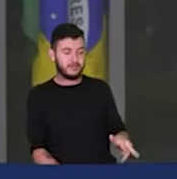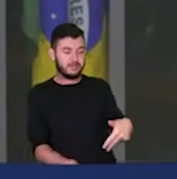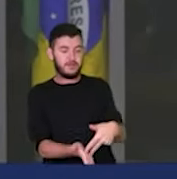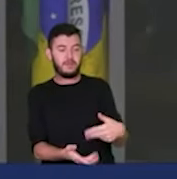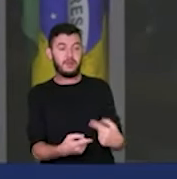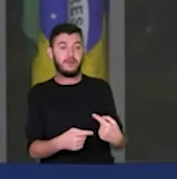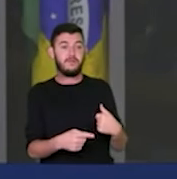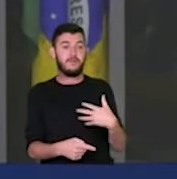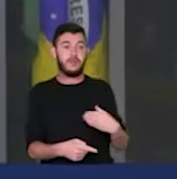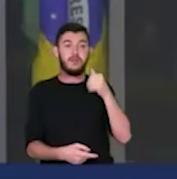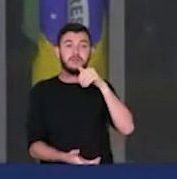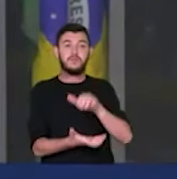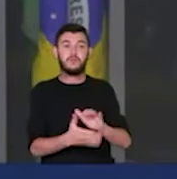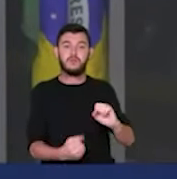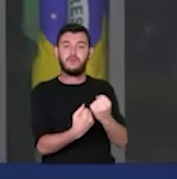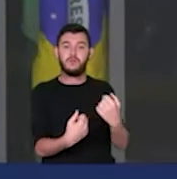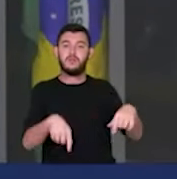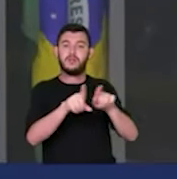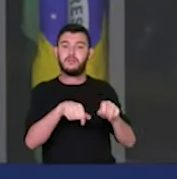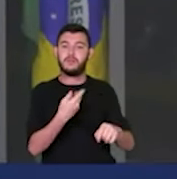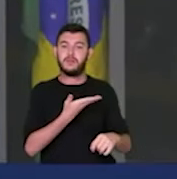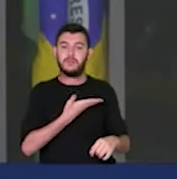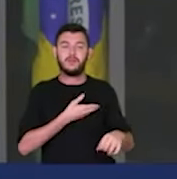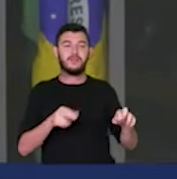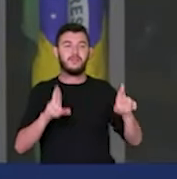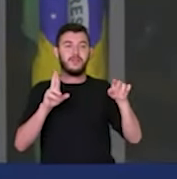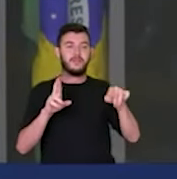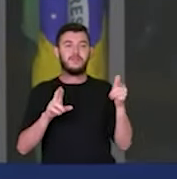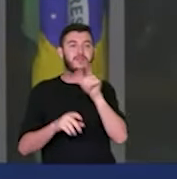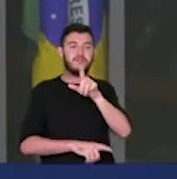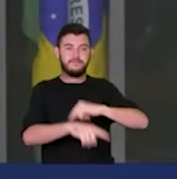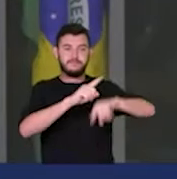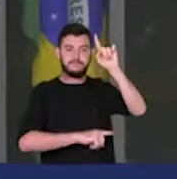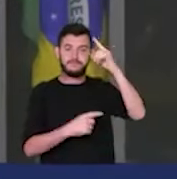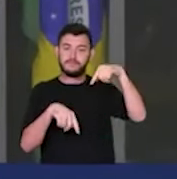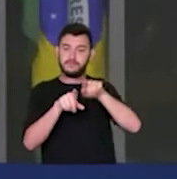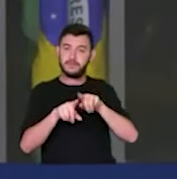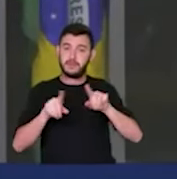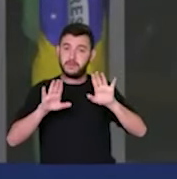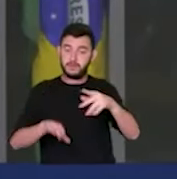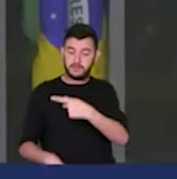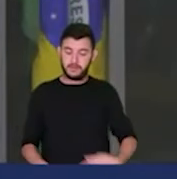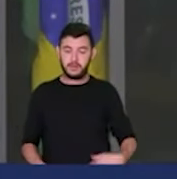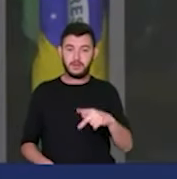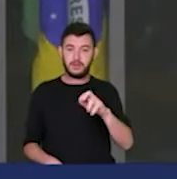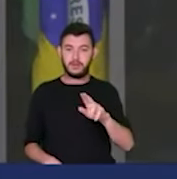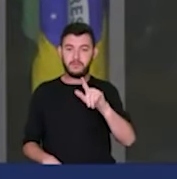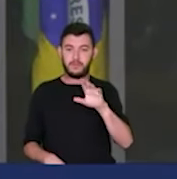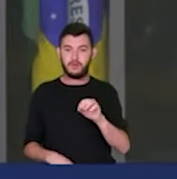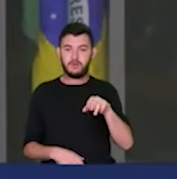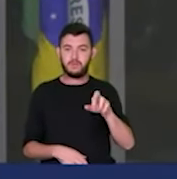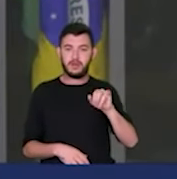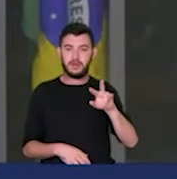esposa. Tenho certeza disso. E dos seus amigos também que torceram por você. Presidente Paulo Marinho, eu sou professor de educação